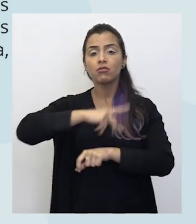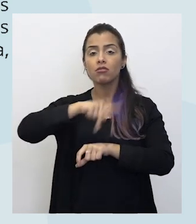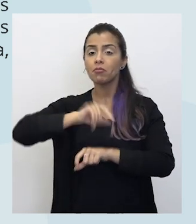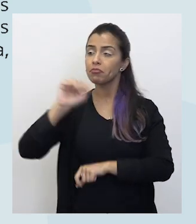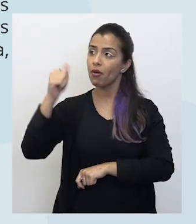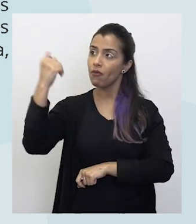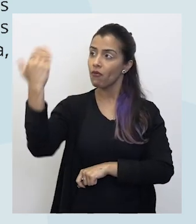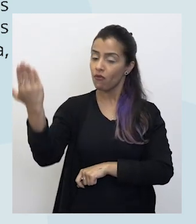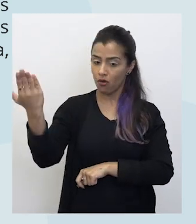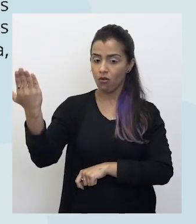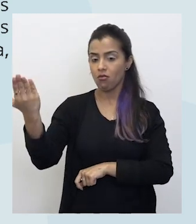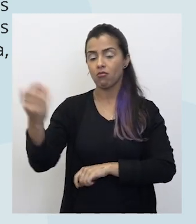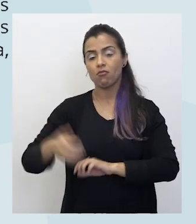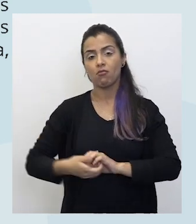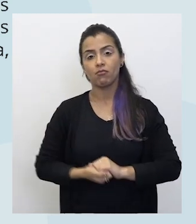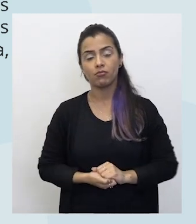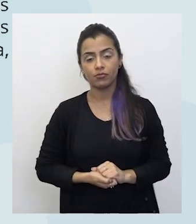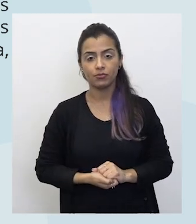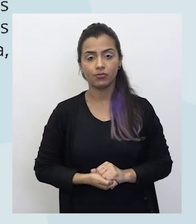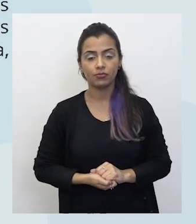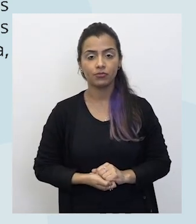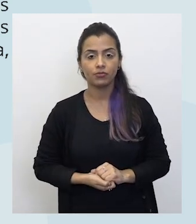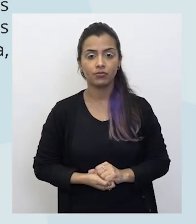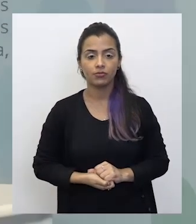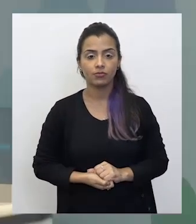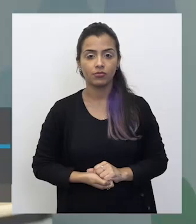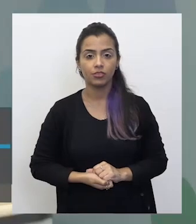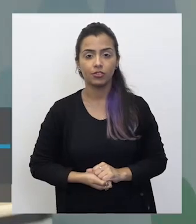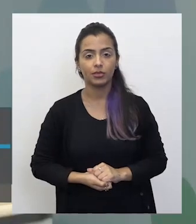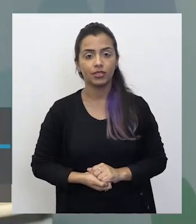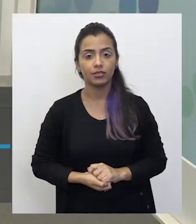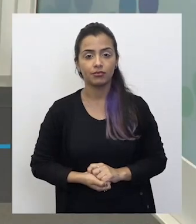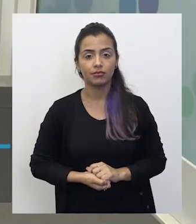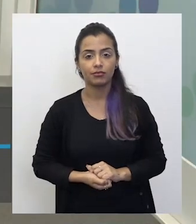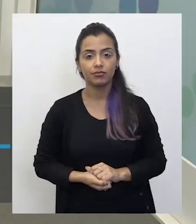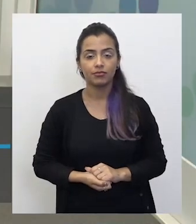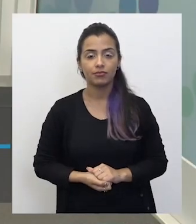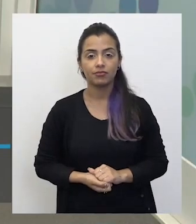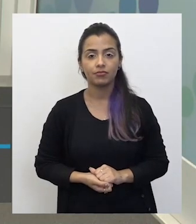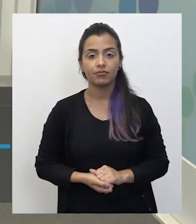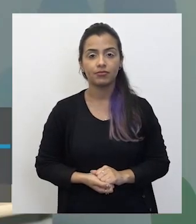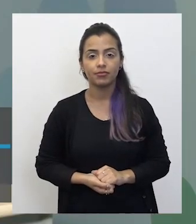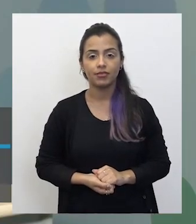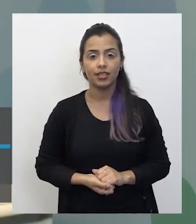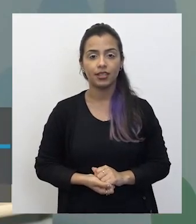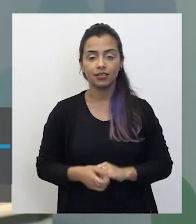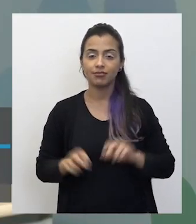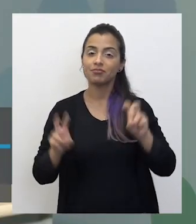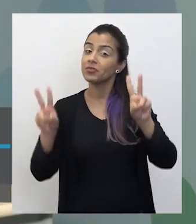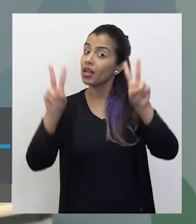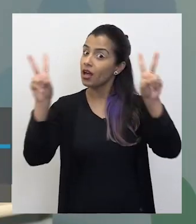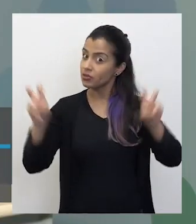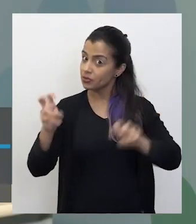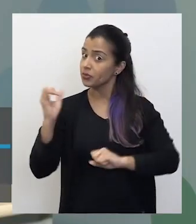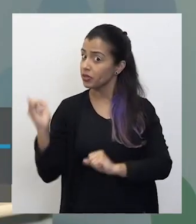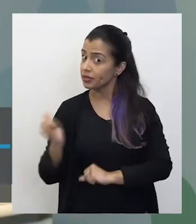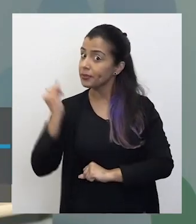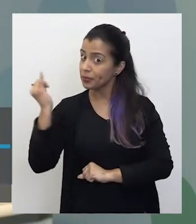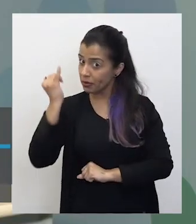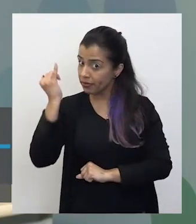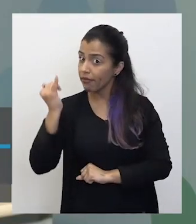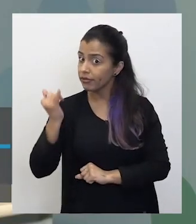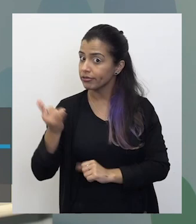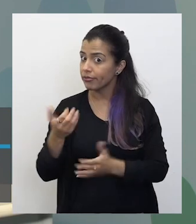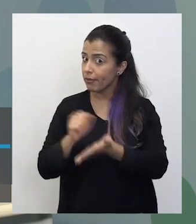Brasil na ordem econômica mundial. Assunto muito importante aí para as nossas atividades,